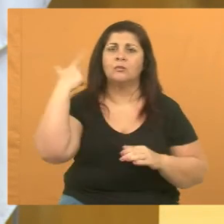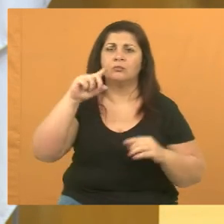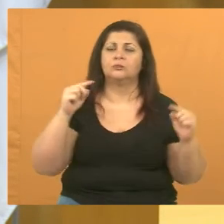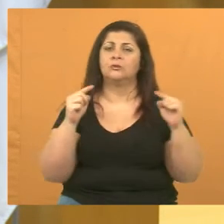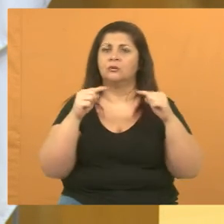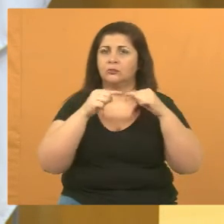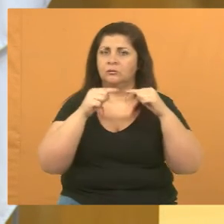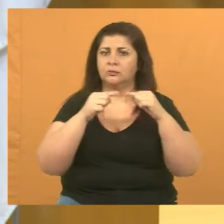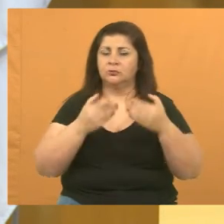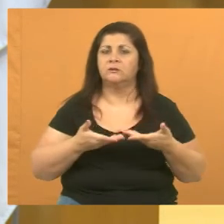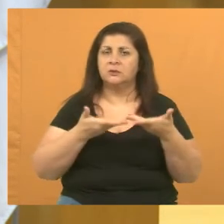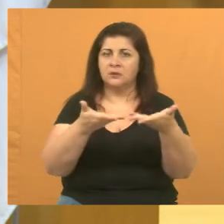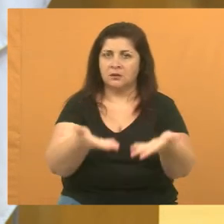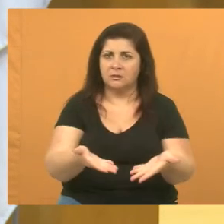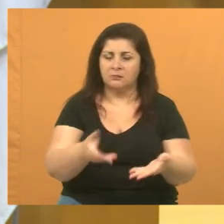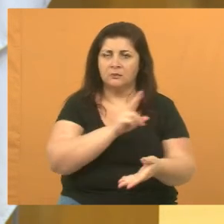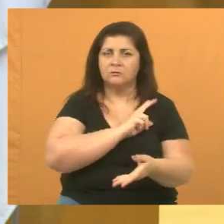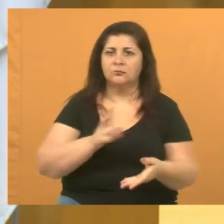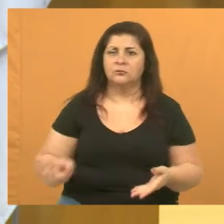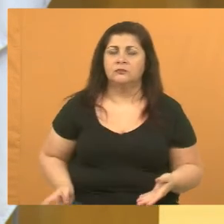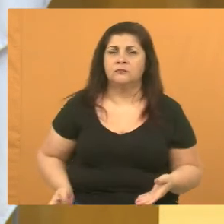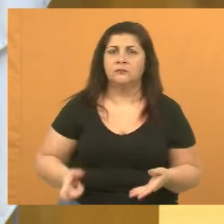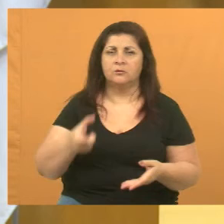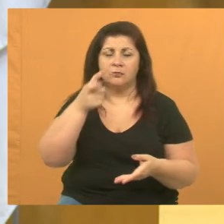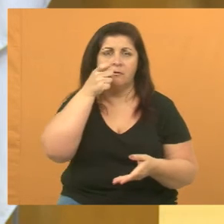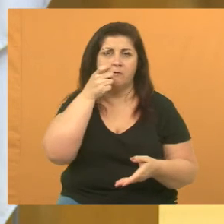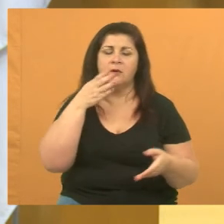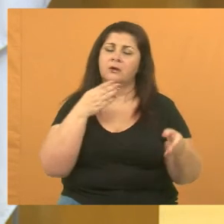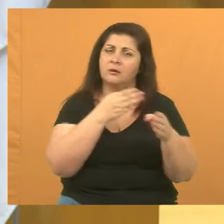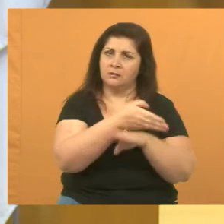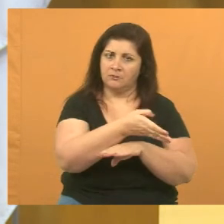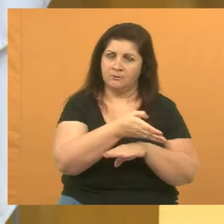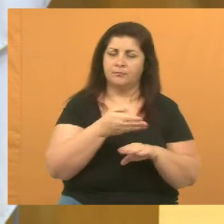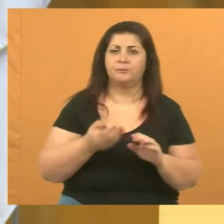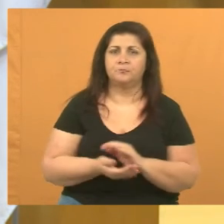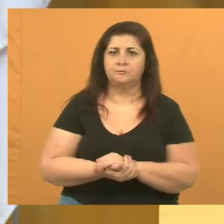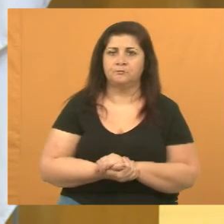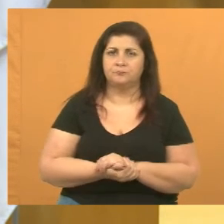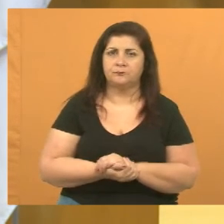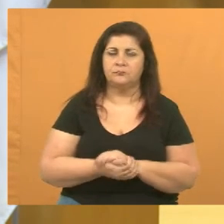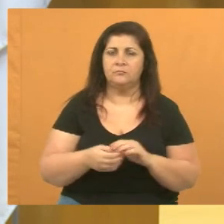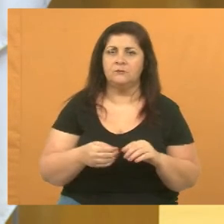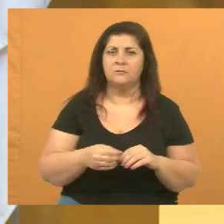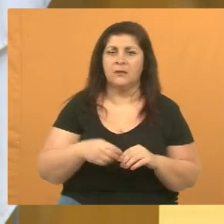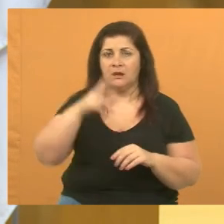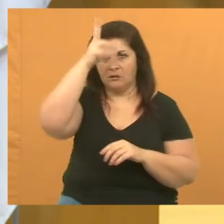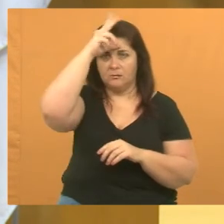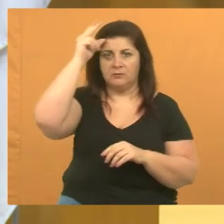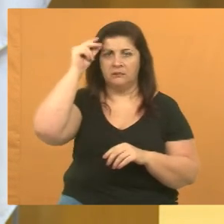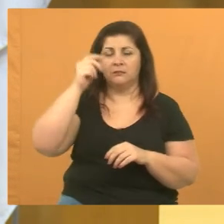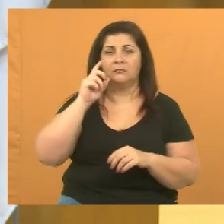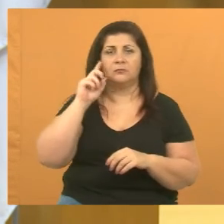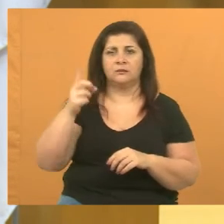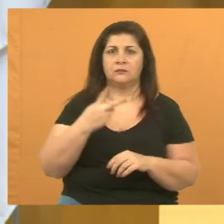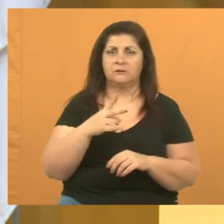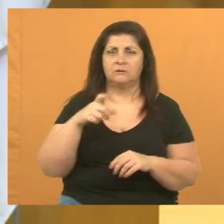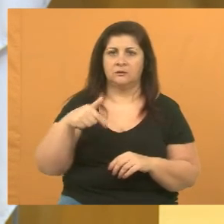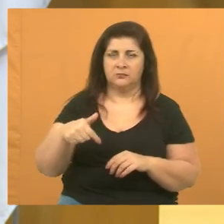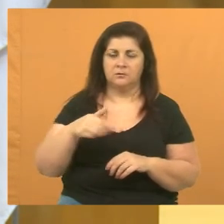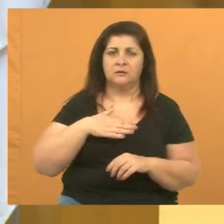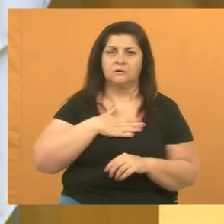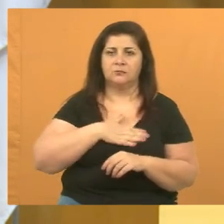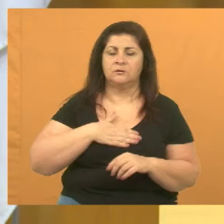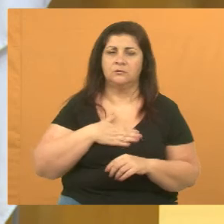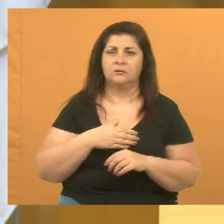objetivos, encaminhamos o projeto de lei para apreciação e aprovação dessa Casa Legislativa. Gabinete do Prefeito, 27 de agosto de